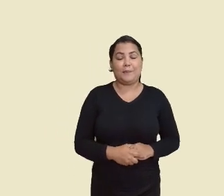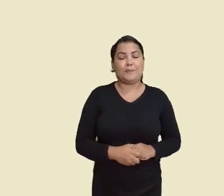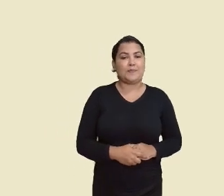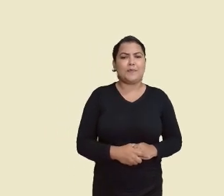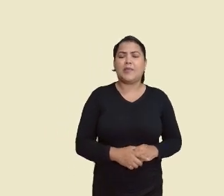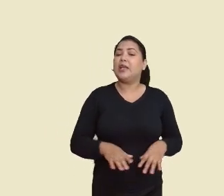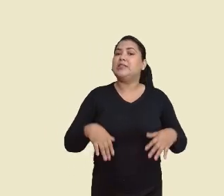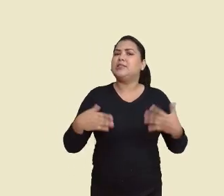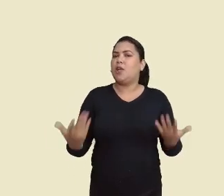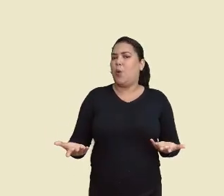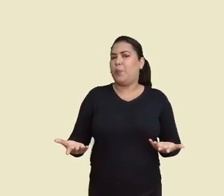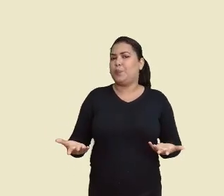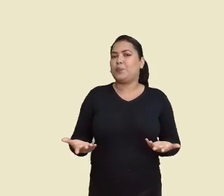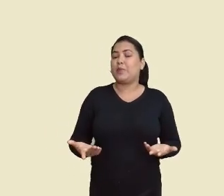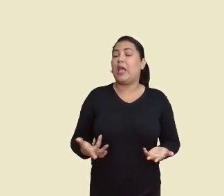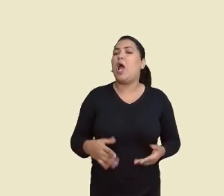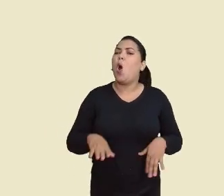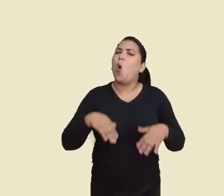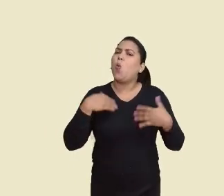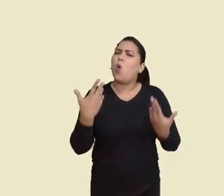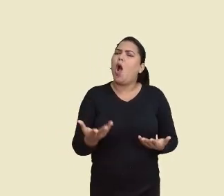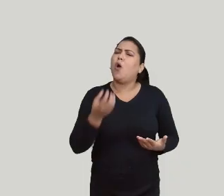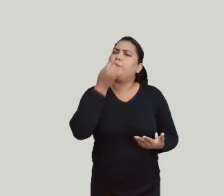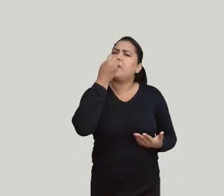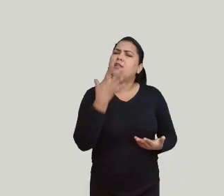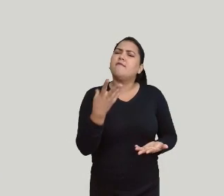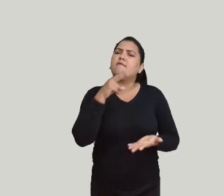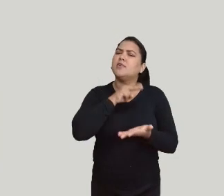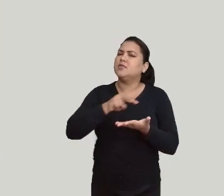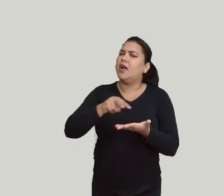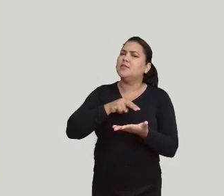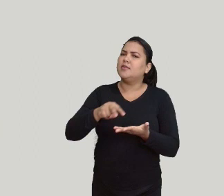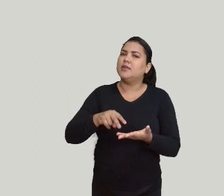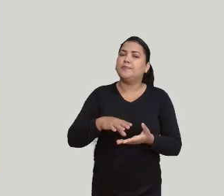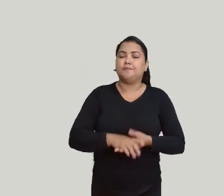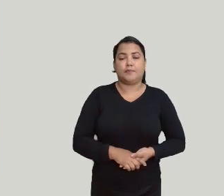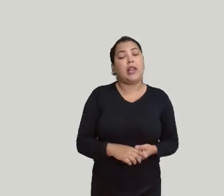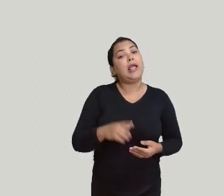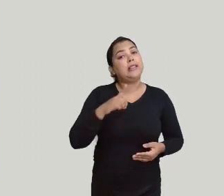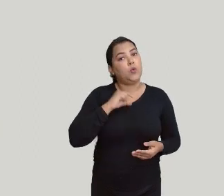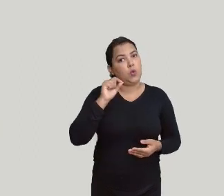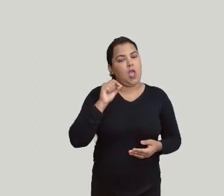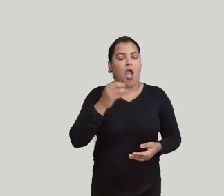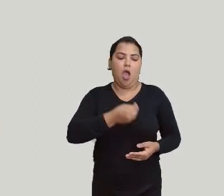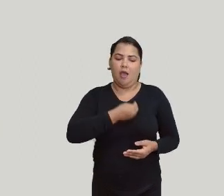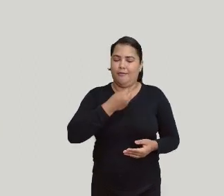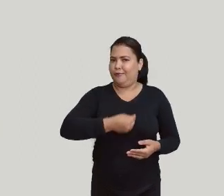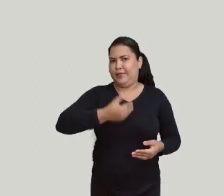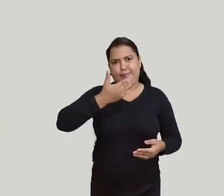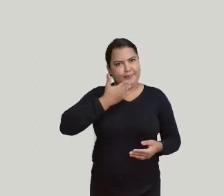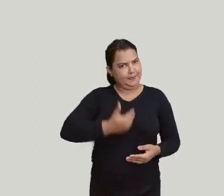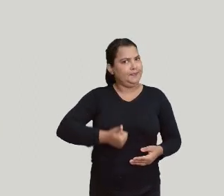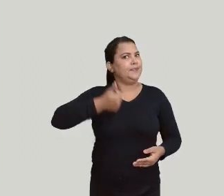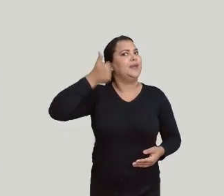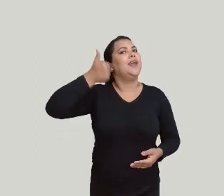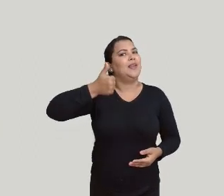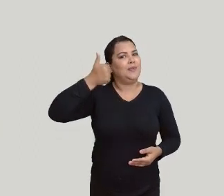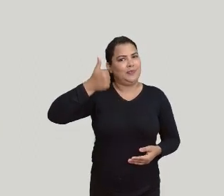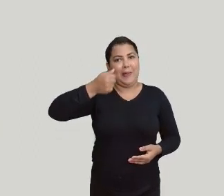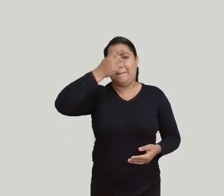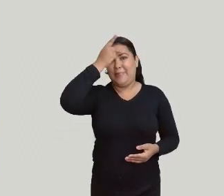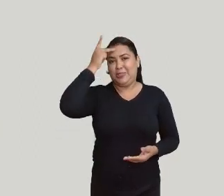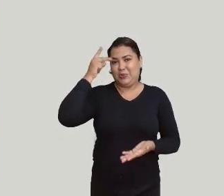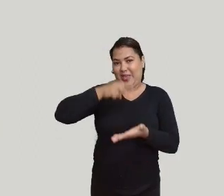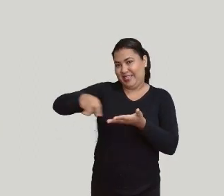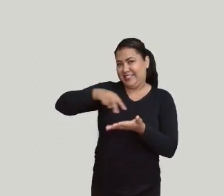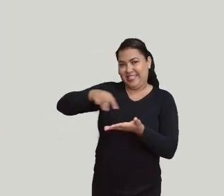Bom, e aí a gente chega um pouquinho dos benefícios da dança, né? Que aí tem a qualidade de vida, né? Porque quem dança, seus